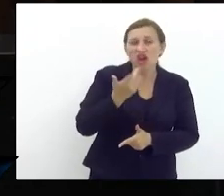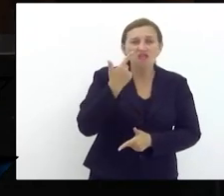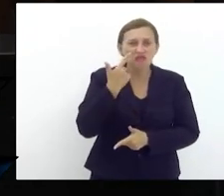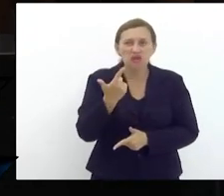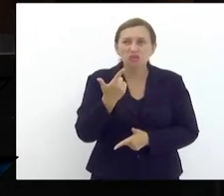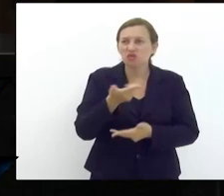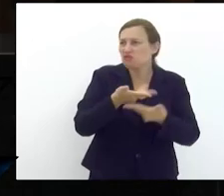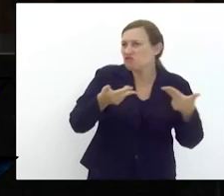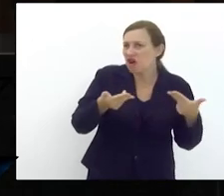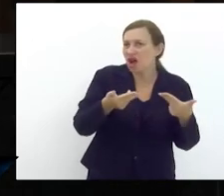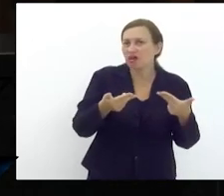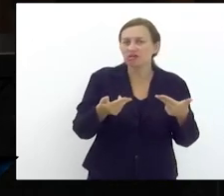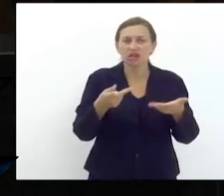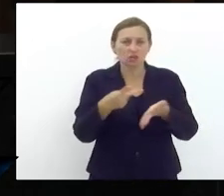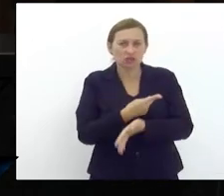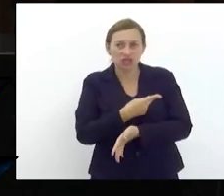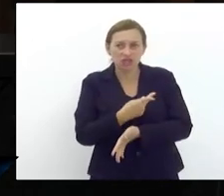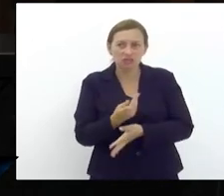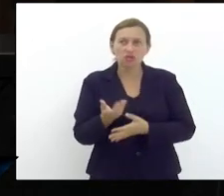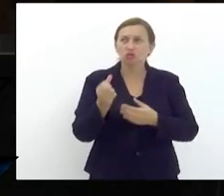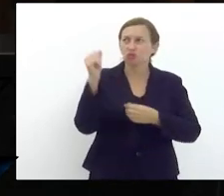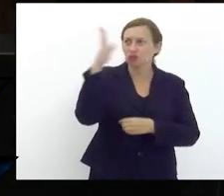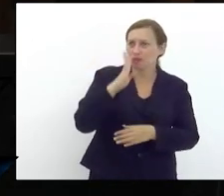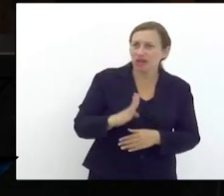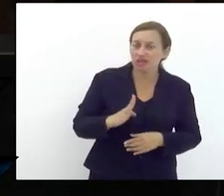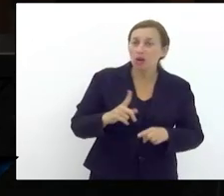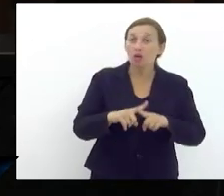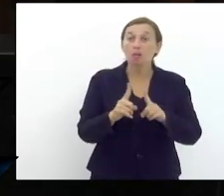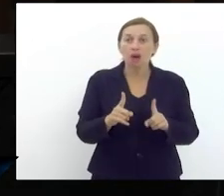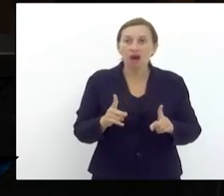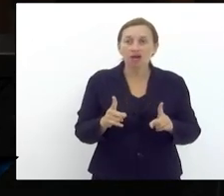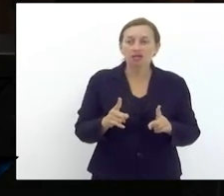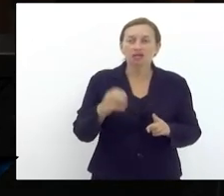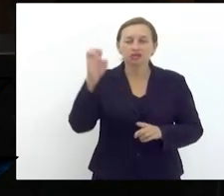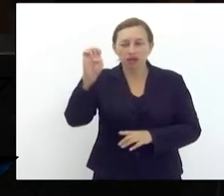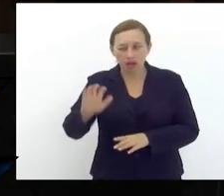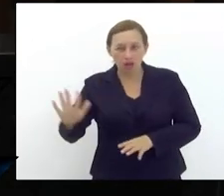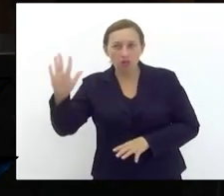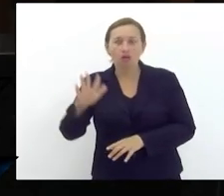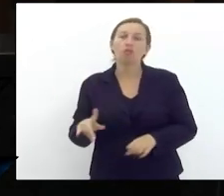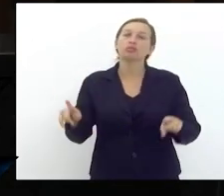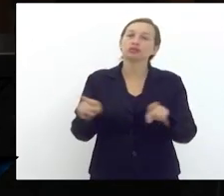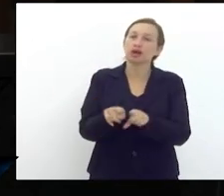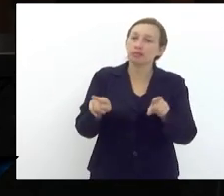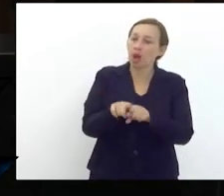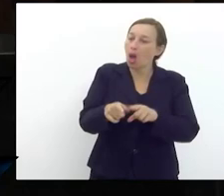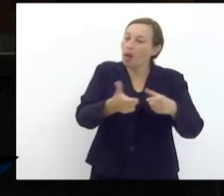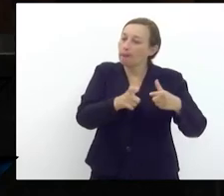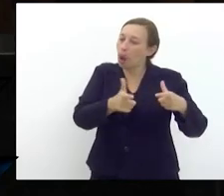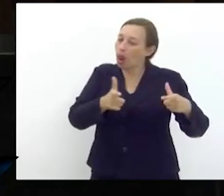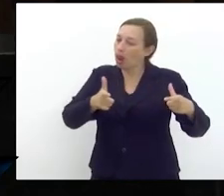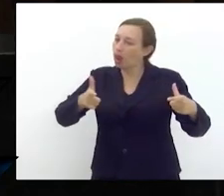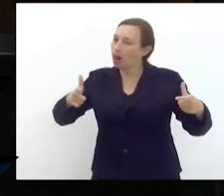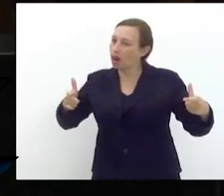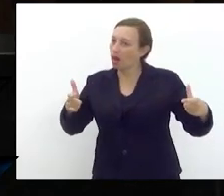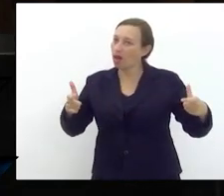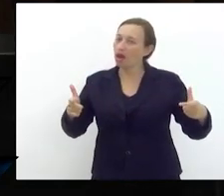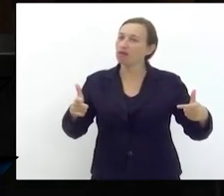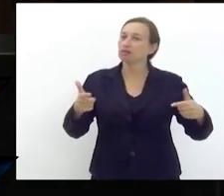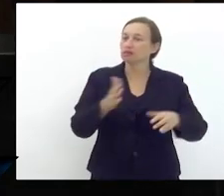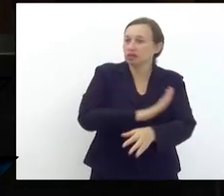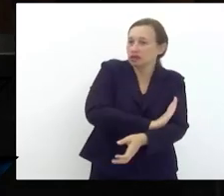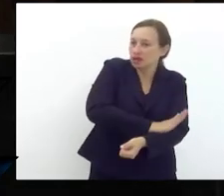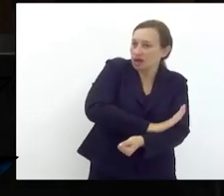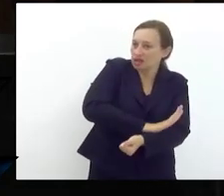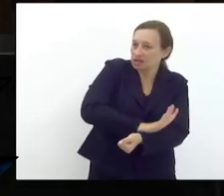várias situações no Brasil mas enquanto na Europa também proliferam Essas manifestações racistas